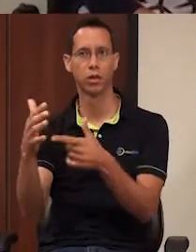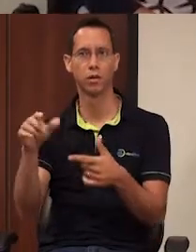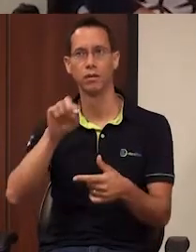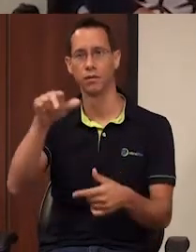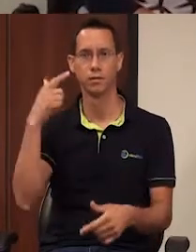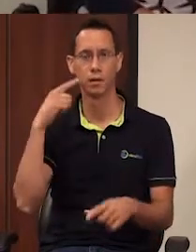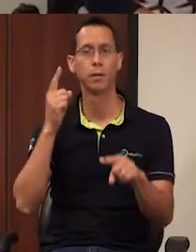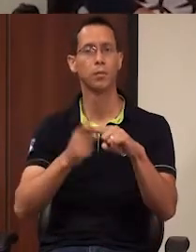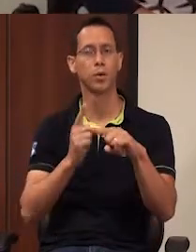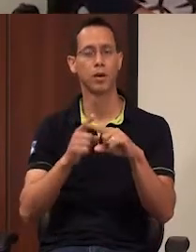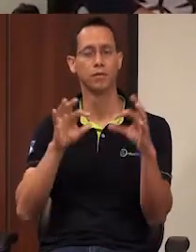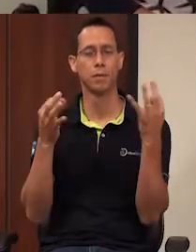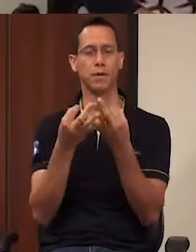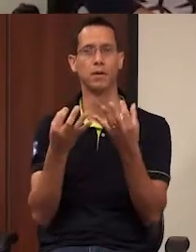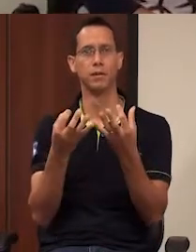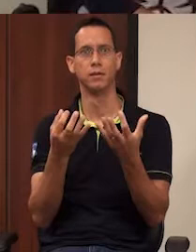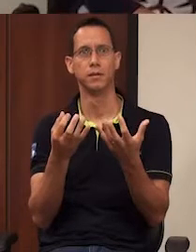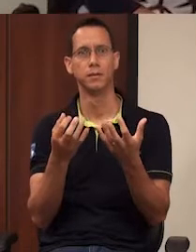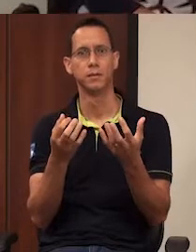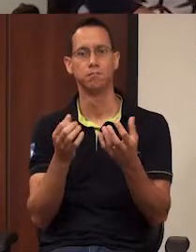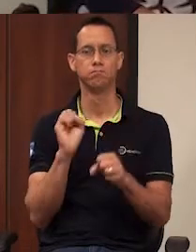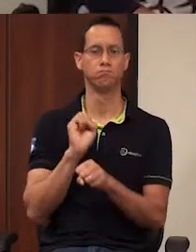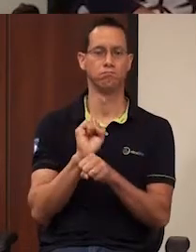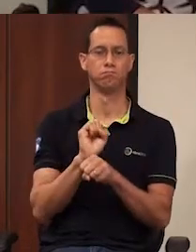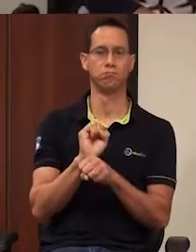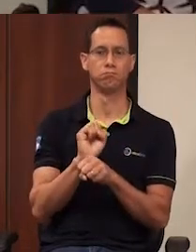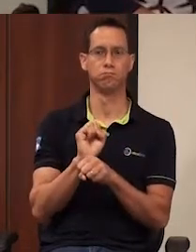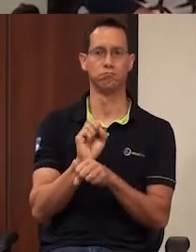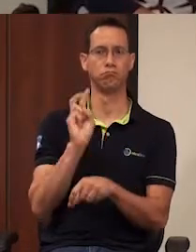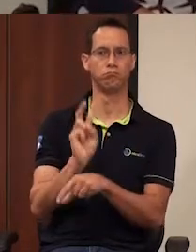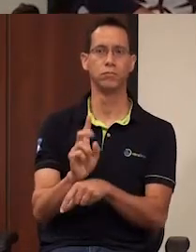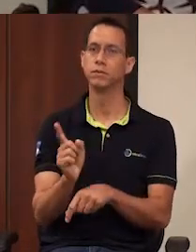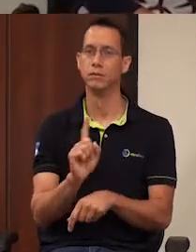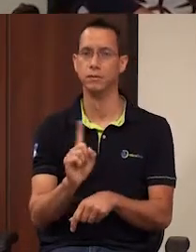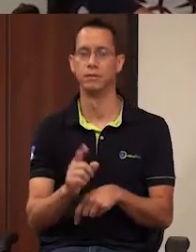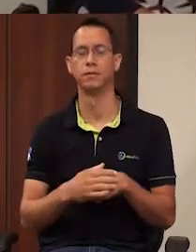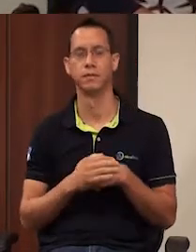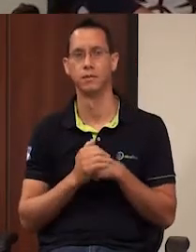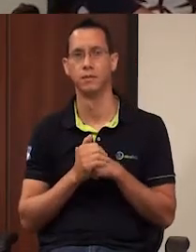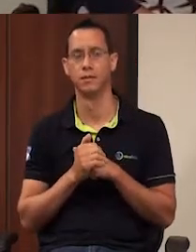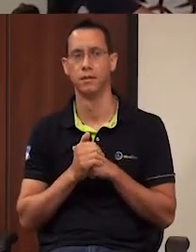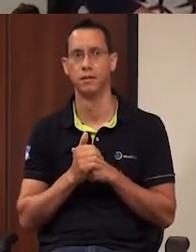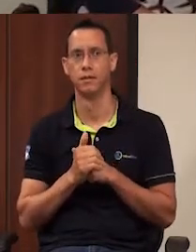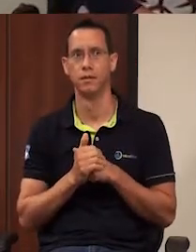situação em que a família está esperando, né? Então, é